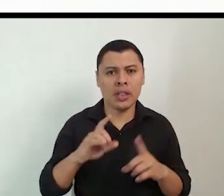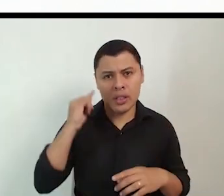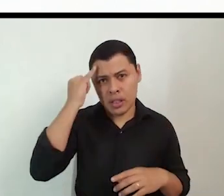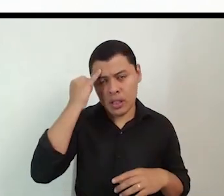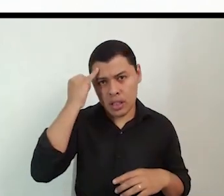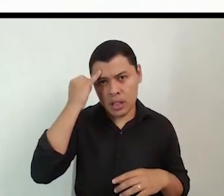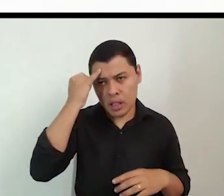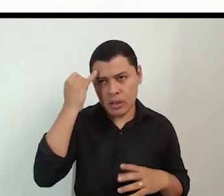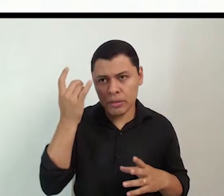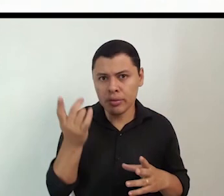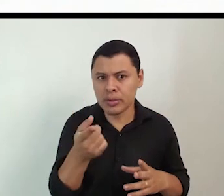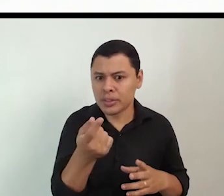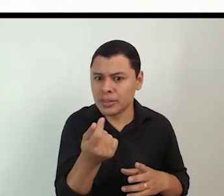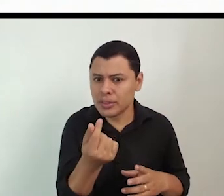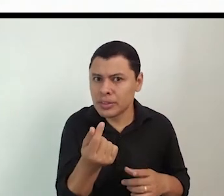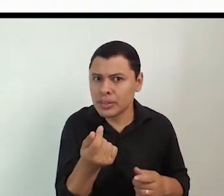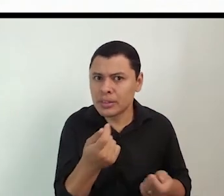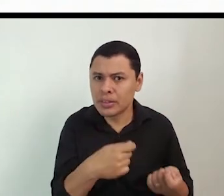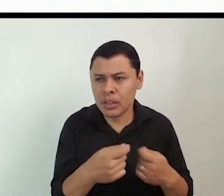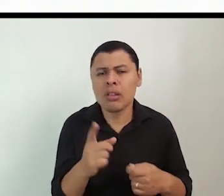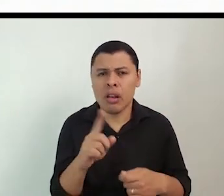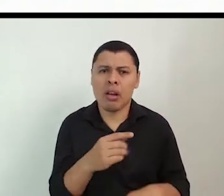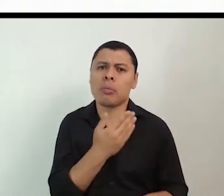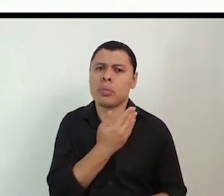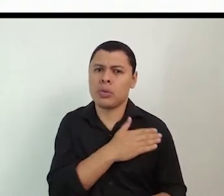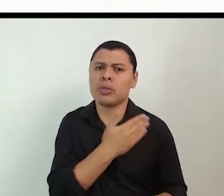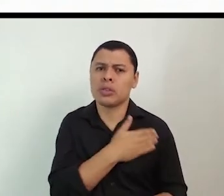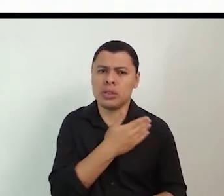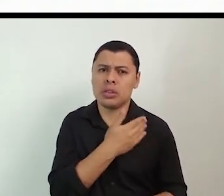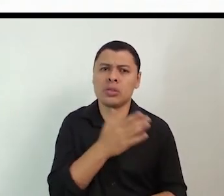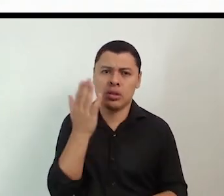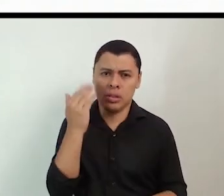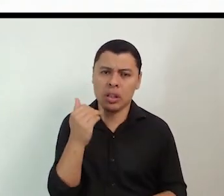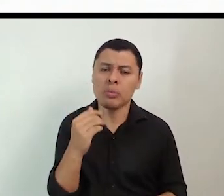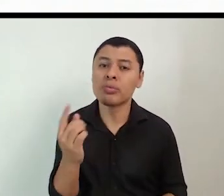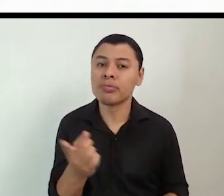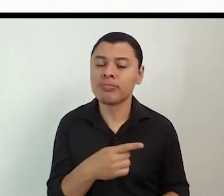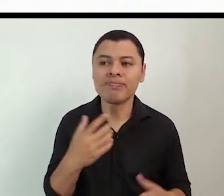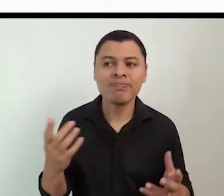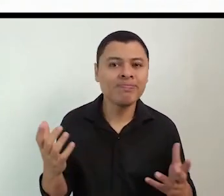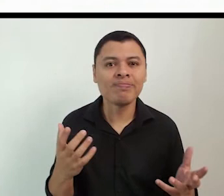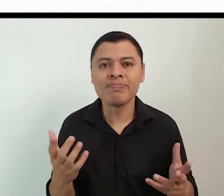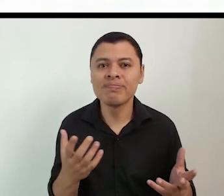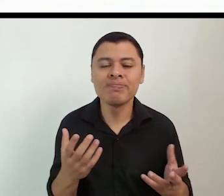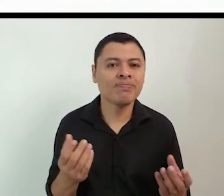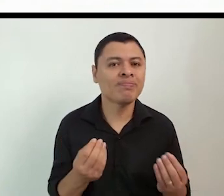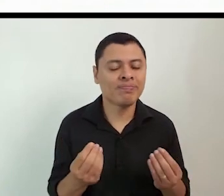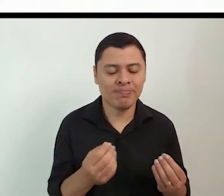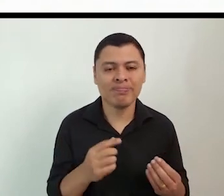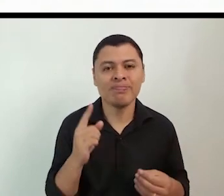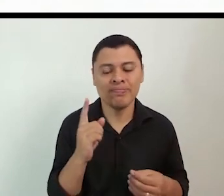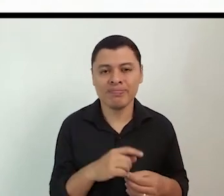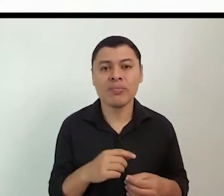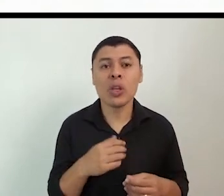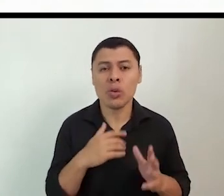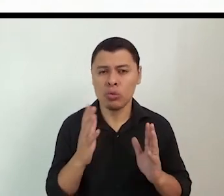e, sabe, tipo, é um preconceito, claro, e isso deixa a gente muito sem saber o que fazer. Eu já